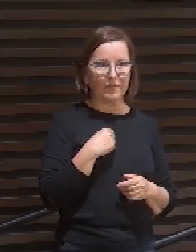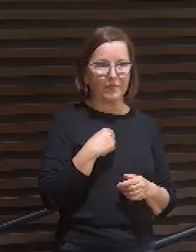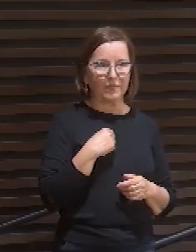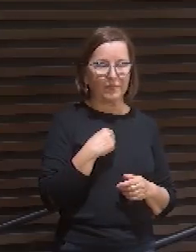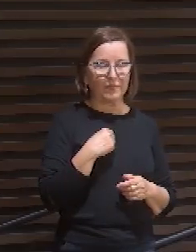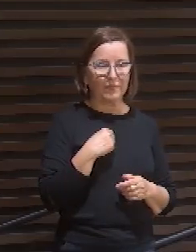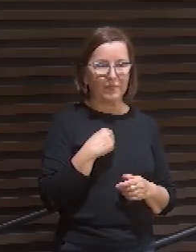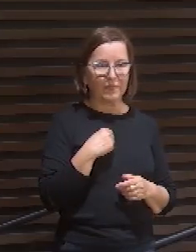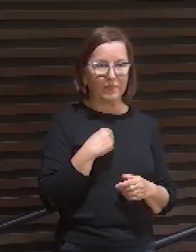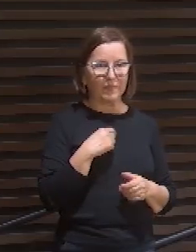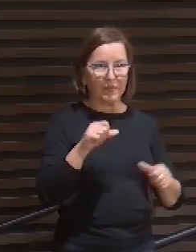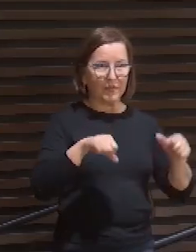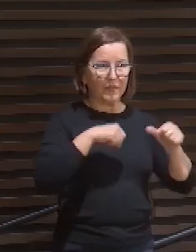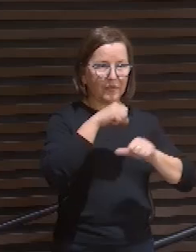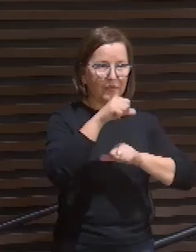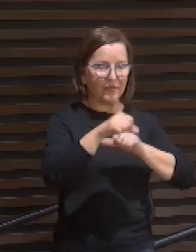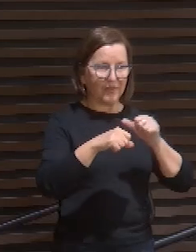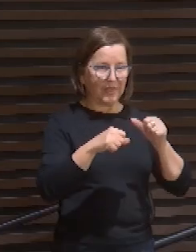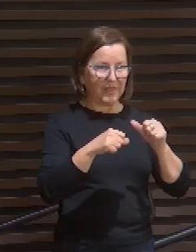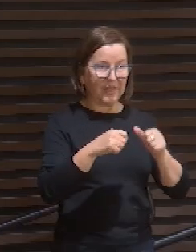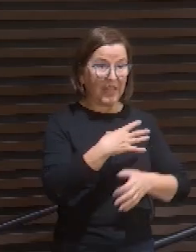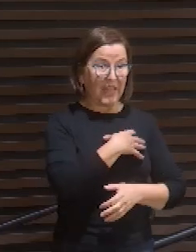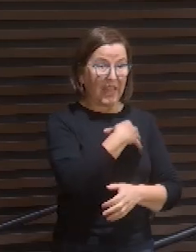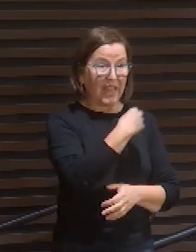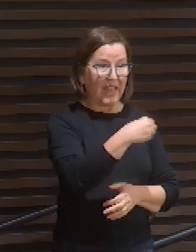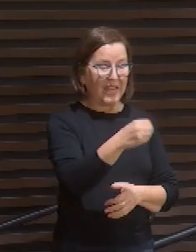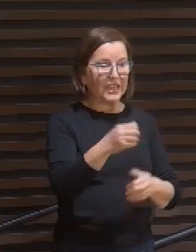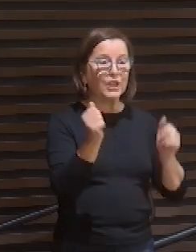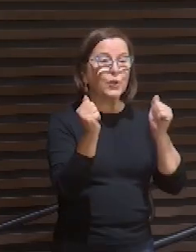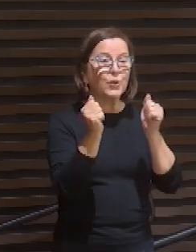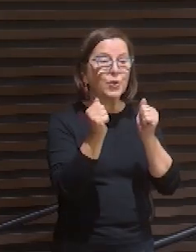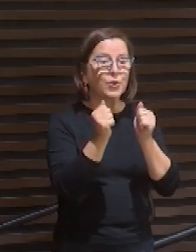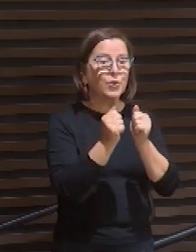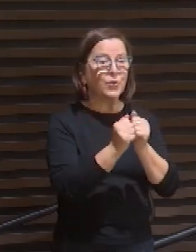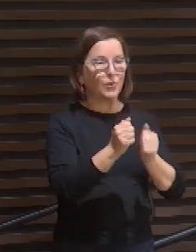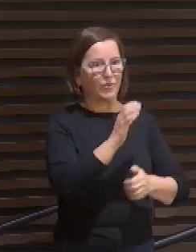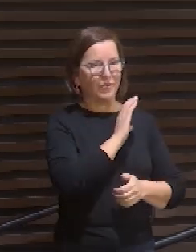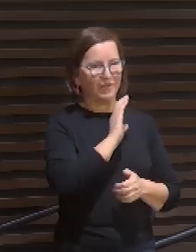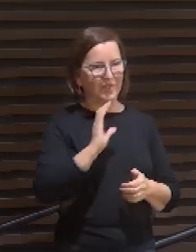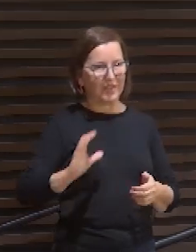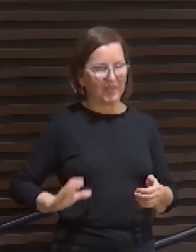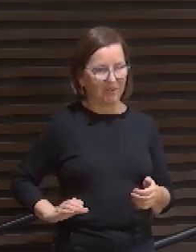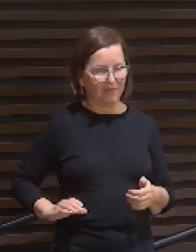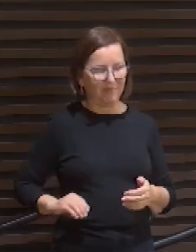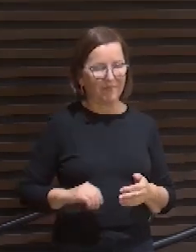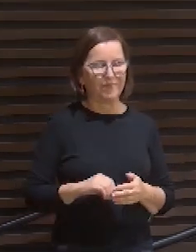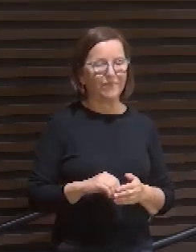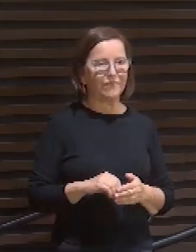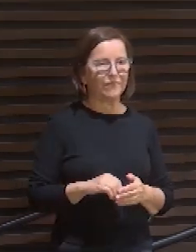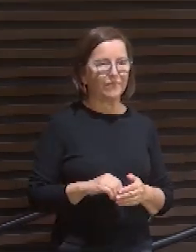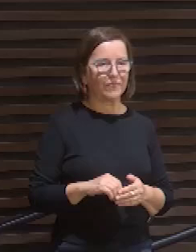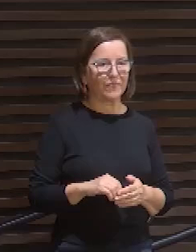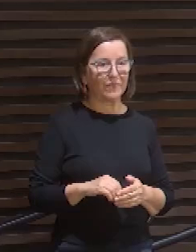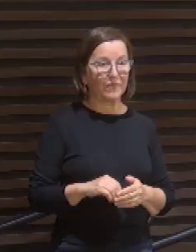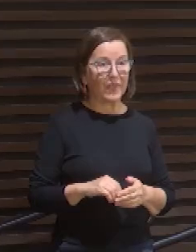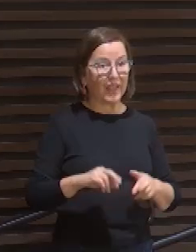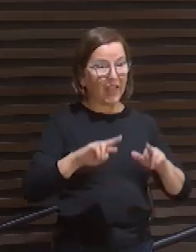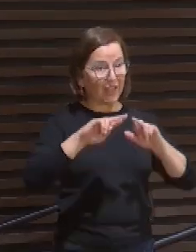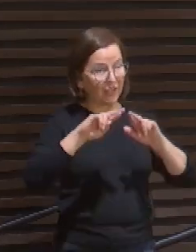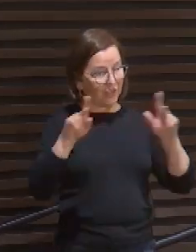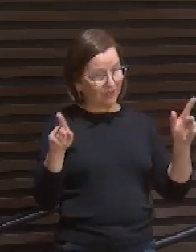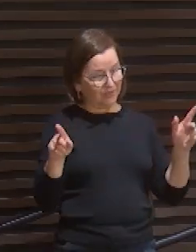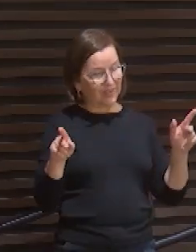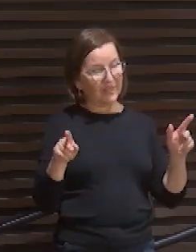eu me tornei co-herdeiro com Cristo. A diferença é simplesmente a